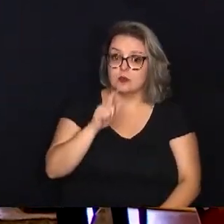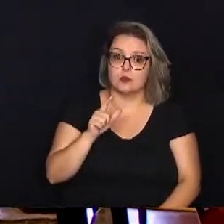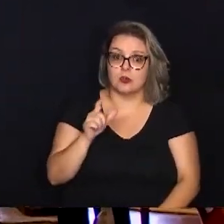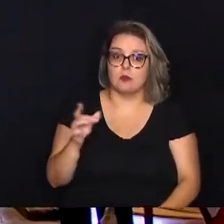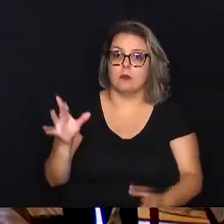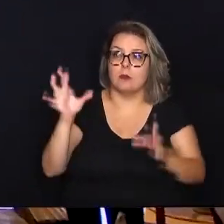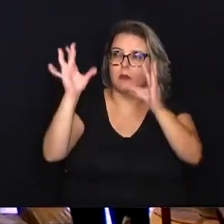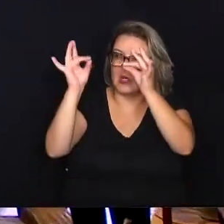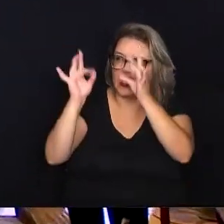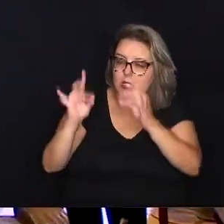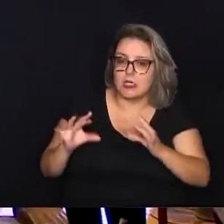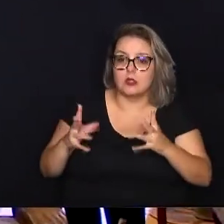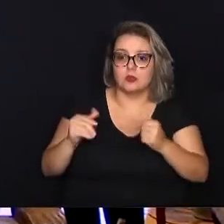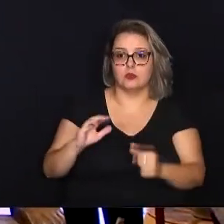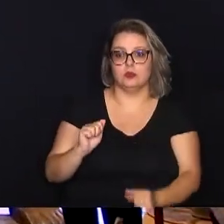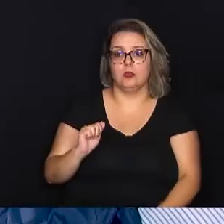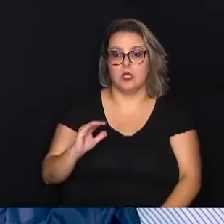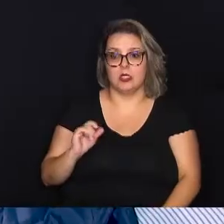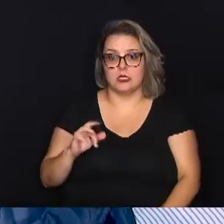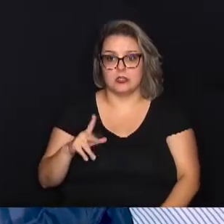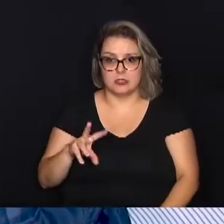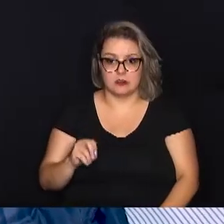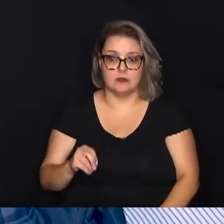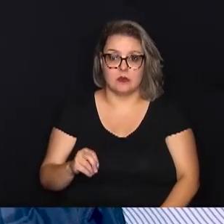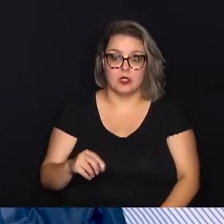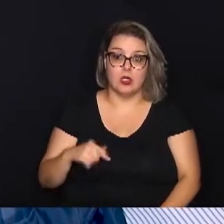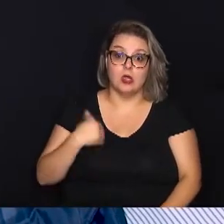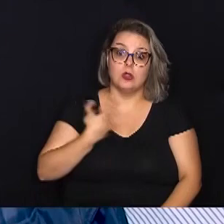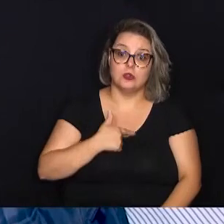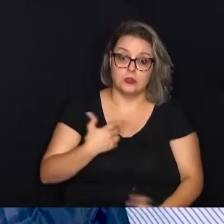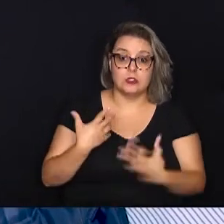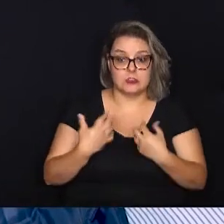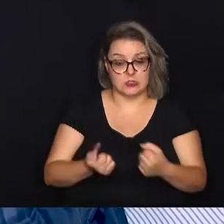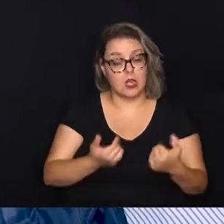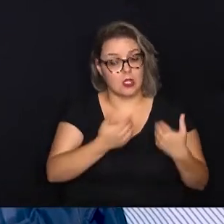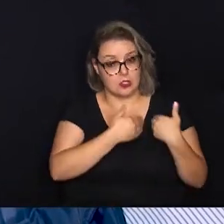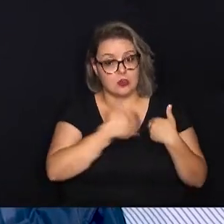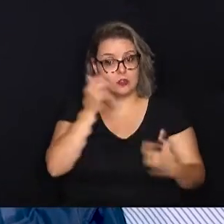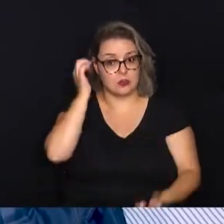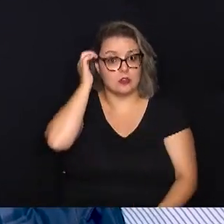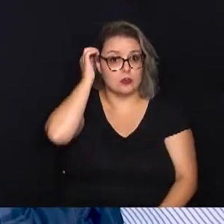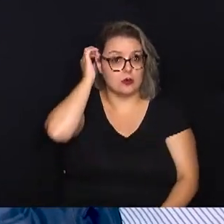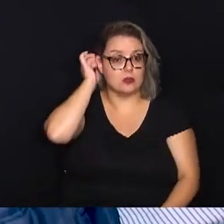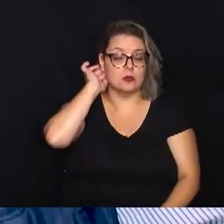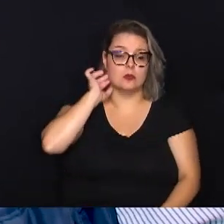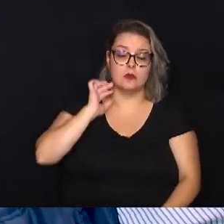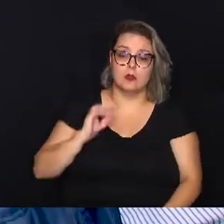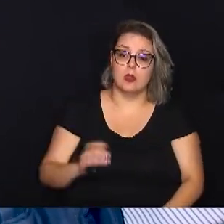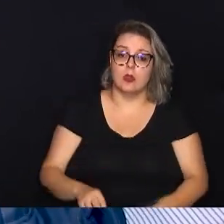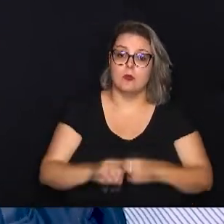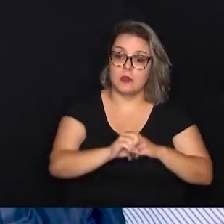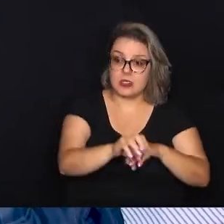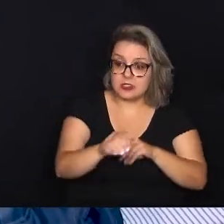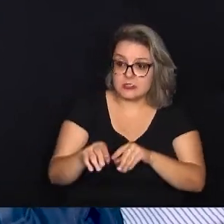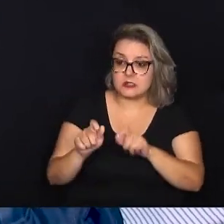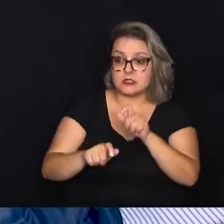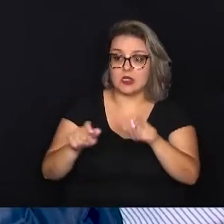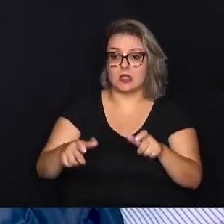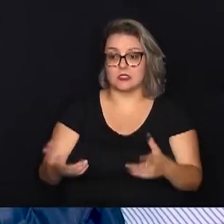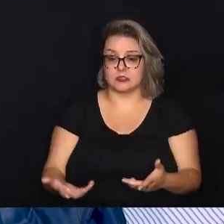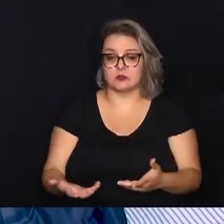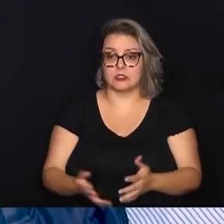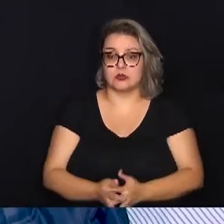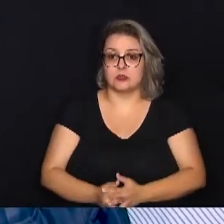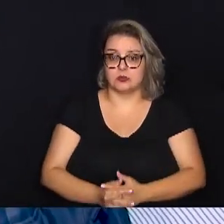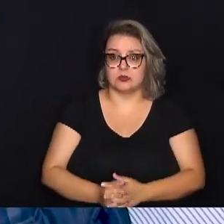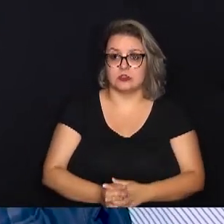conseguiu catalogar todo o acervo. Ainda adquirindo a responsabilidade de passar para as